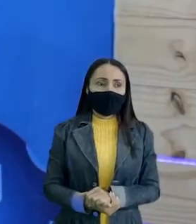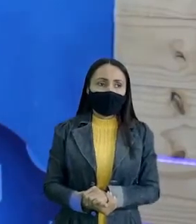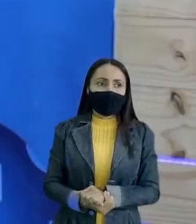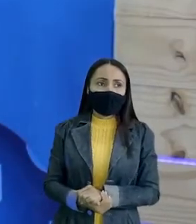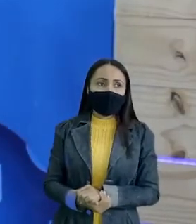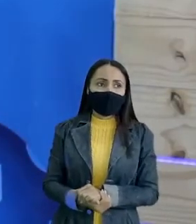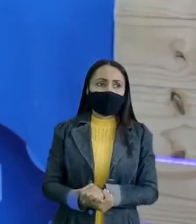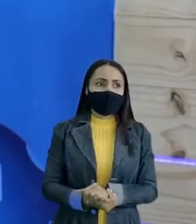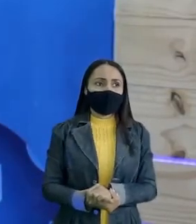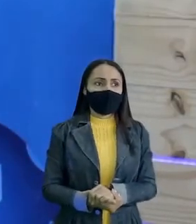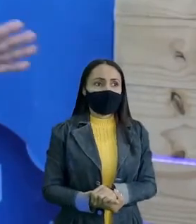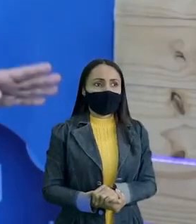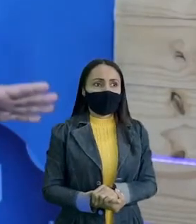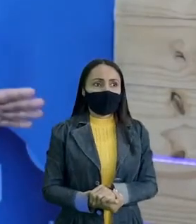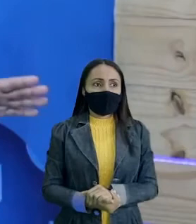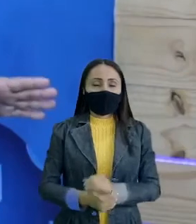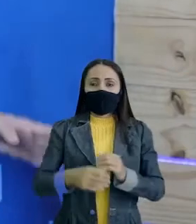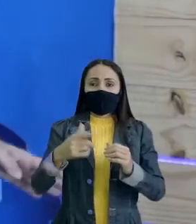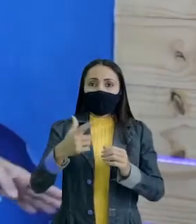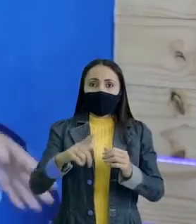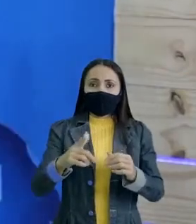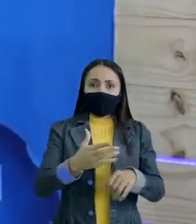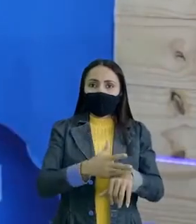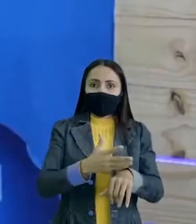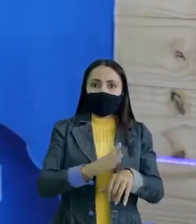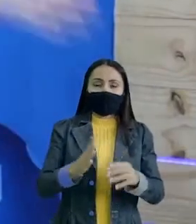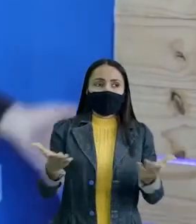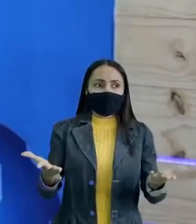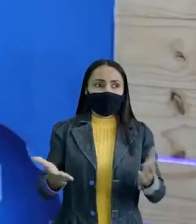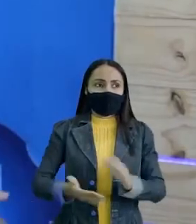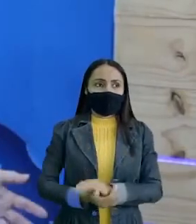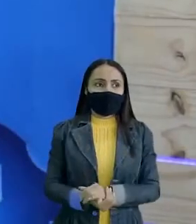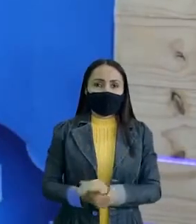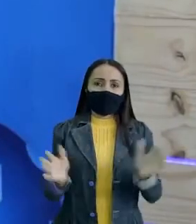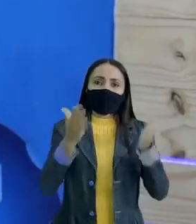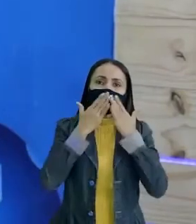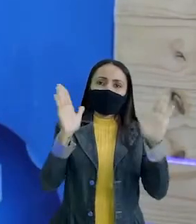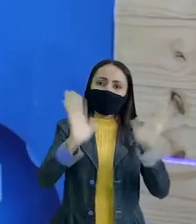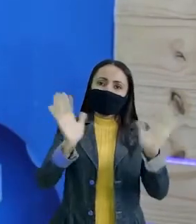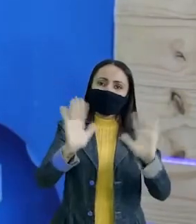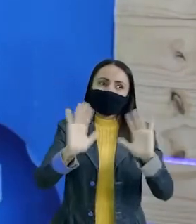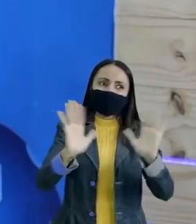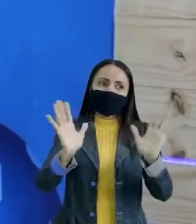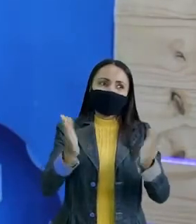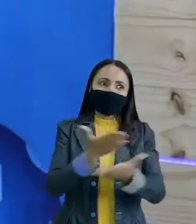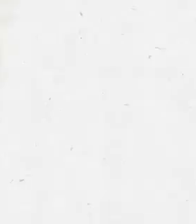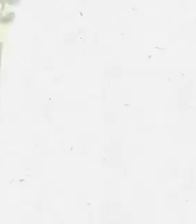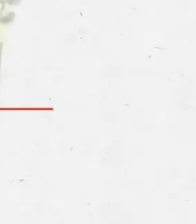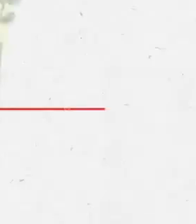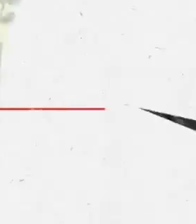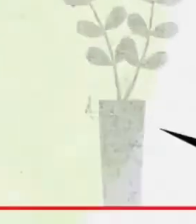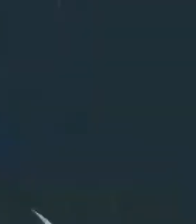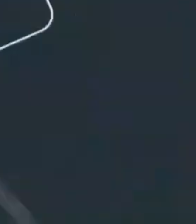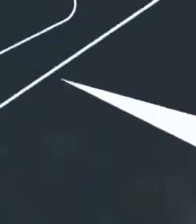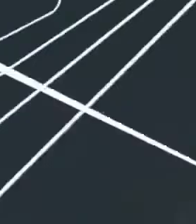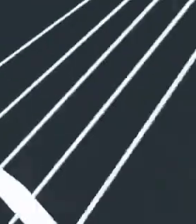tem cor única, não tem um branco. Enfim, beijo, gente. Acabou nossa aula. Tchau!